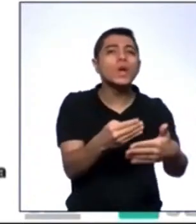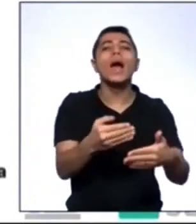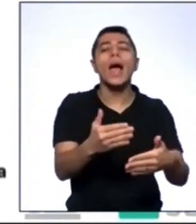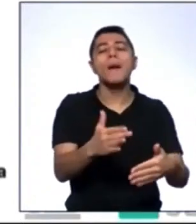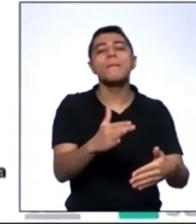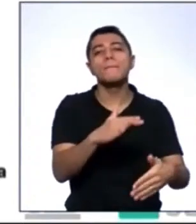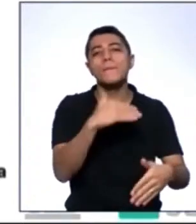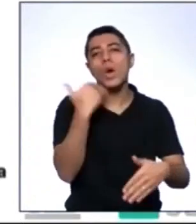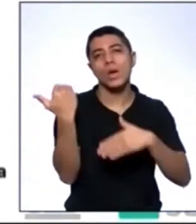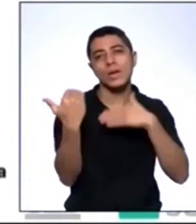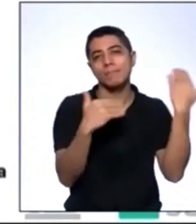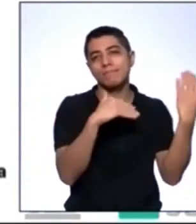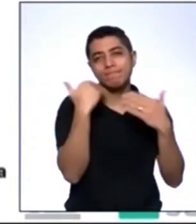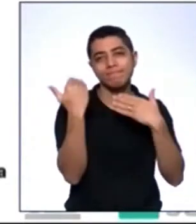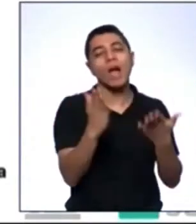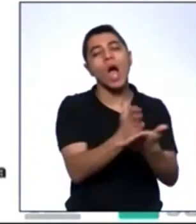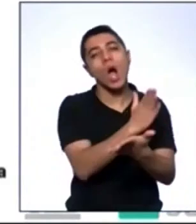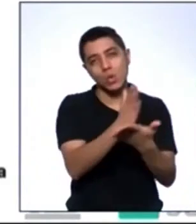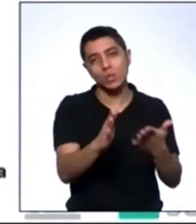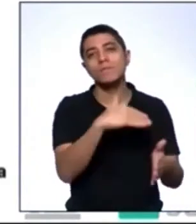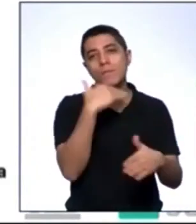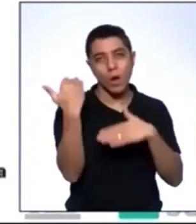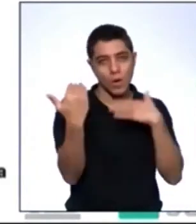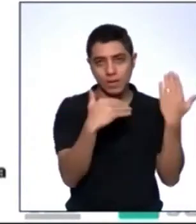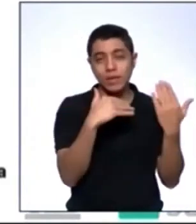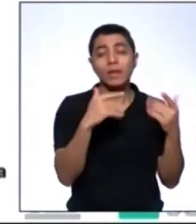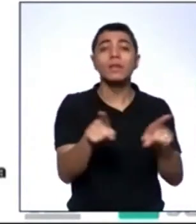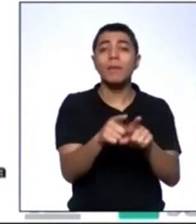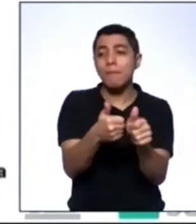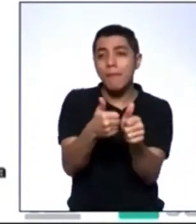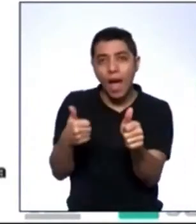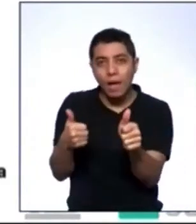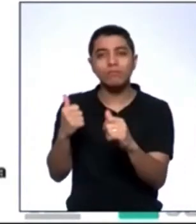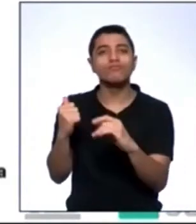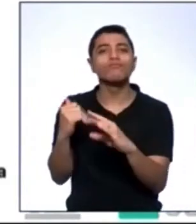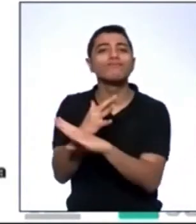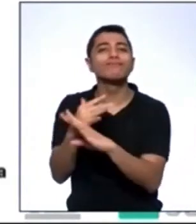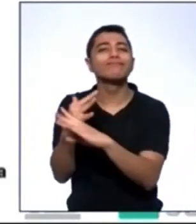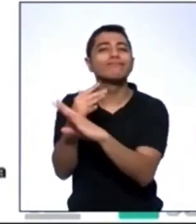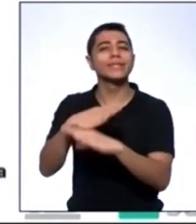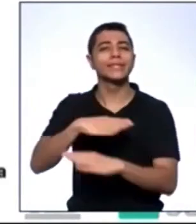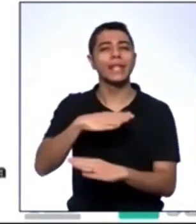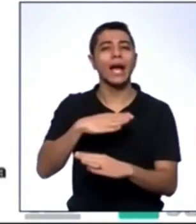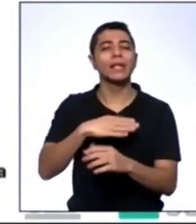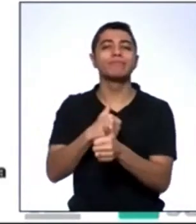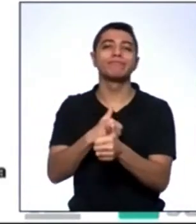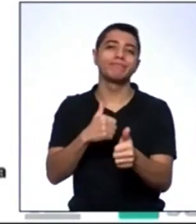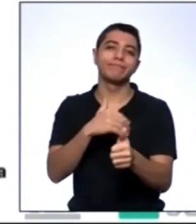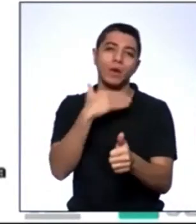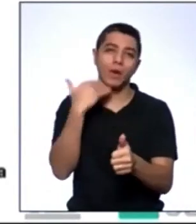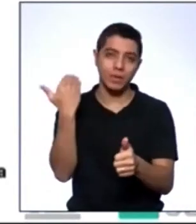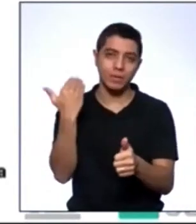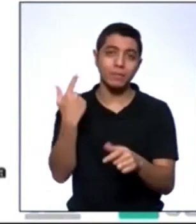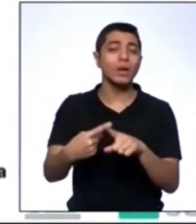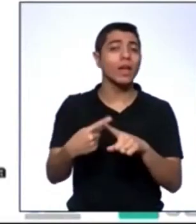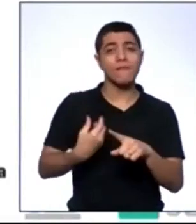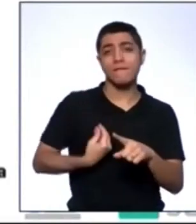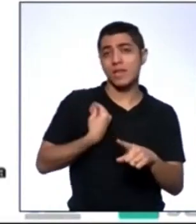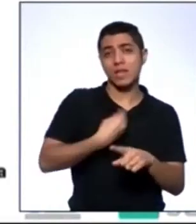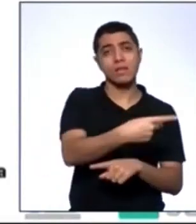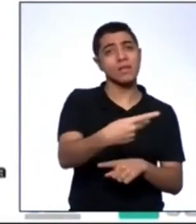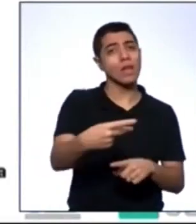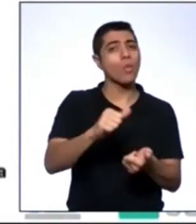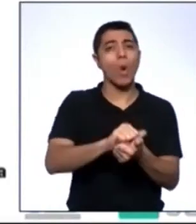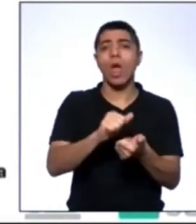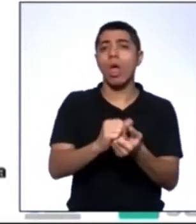centros urbanos, pela perda da qualidade da vida da população. Um exemplo é a Lagoa da Pampulha, um dos mais